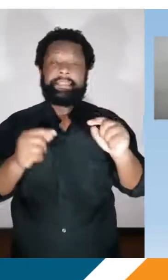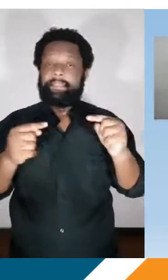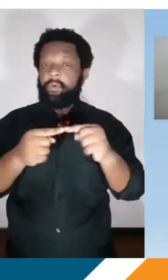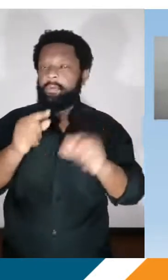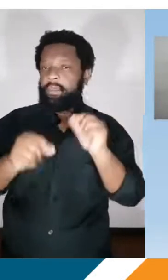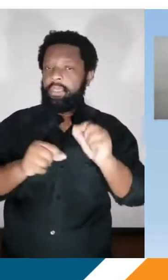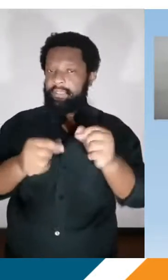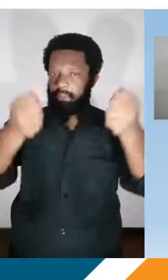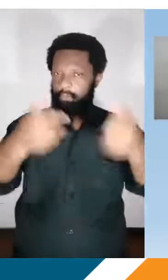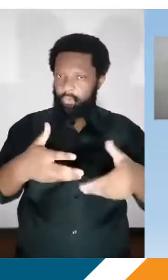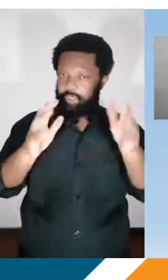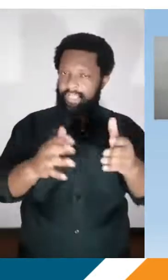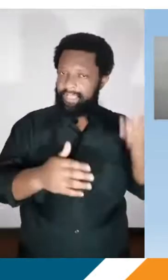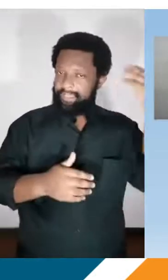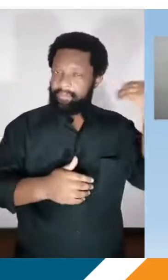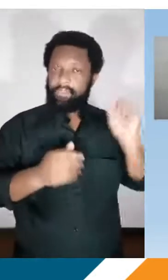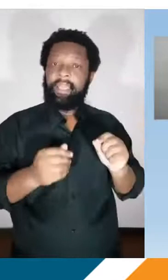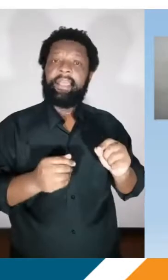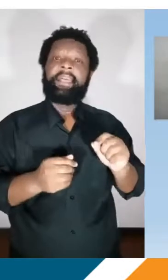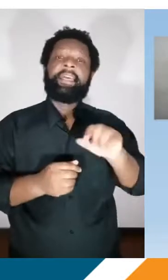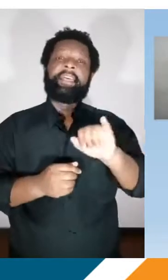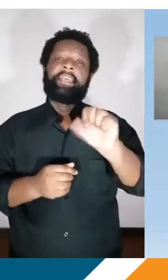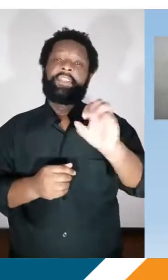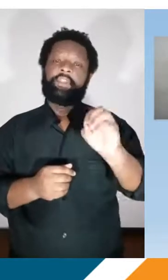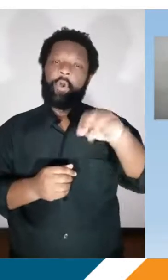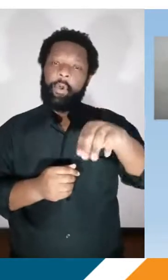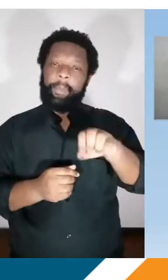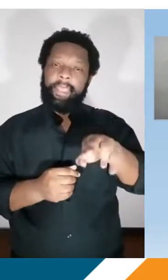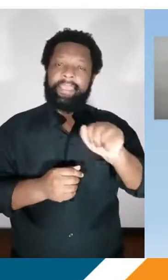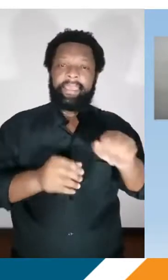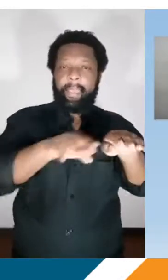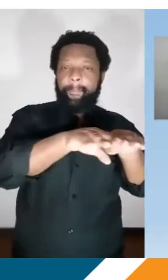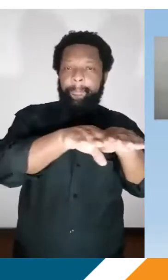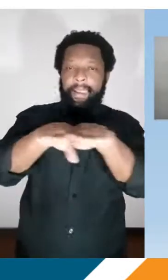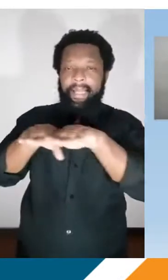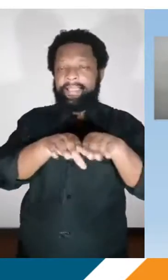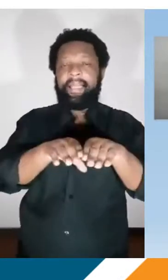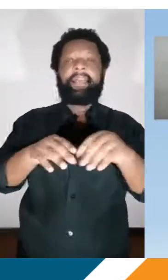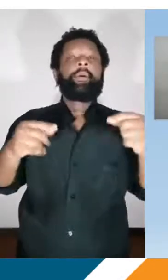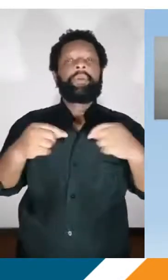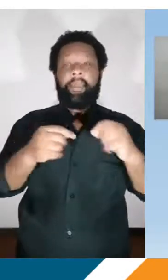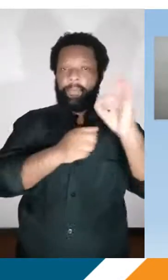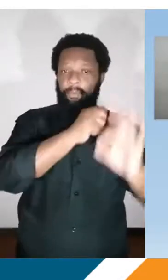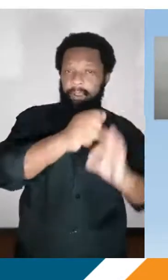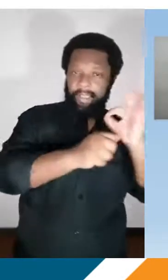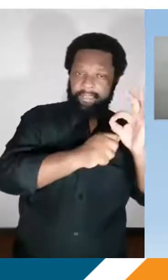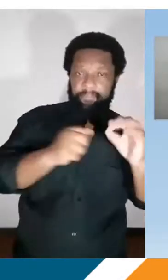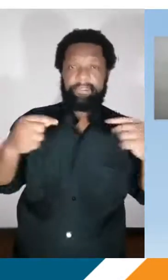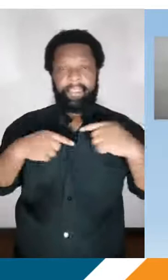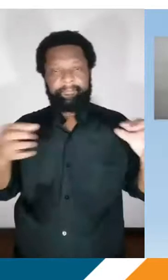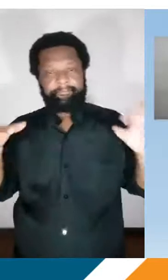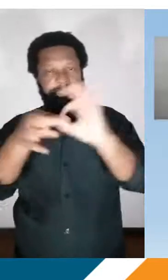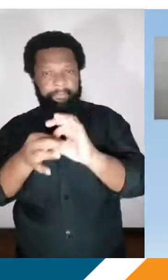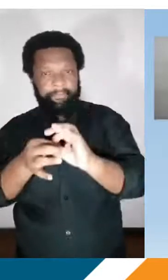se enquadram no que já foi discutido com vocês de isomeria constitucional, isomeria plana, que está associada à conectividade entre os átomos,